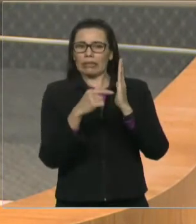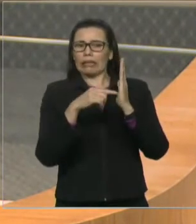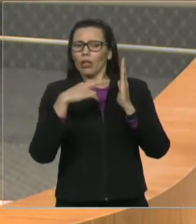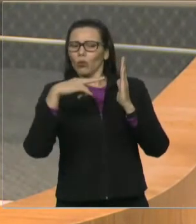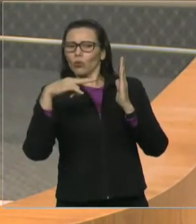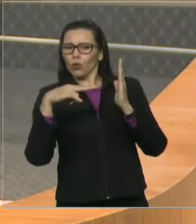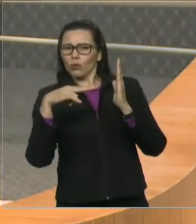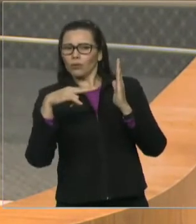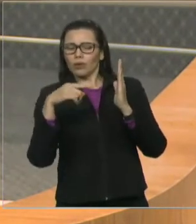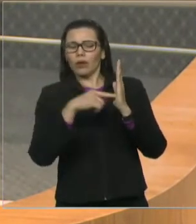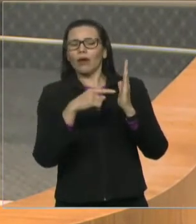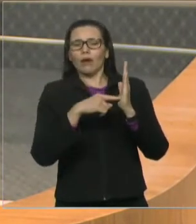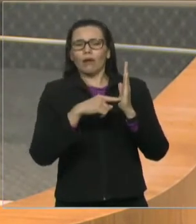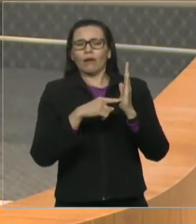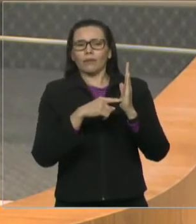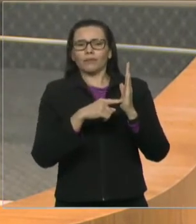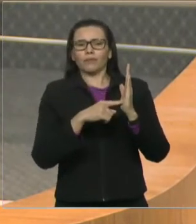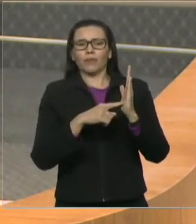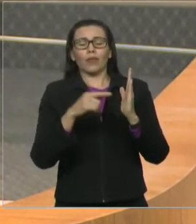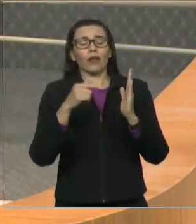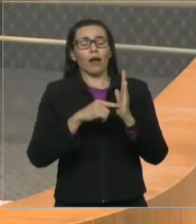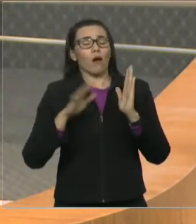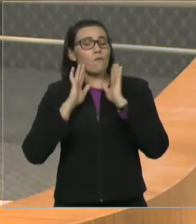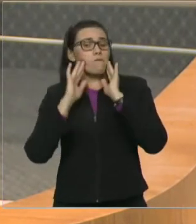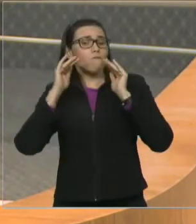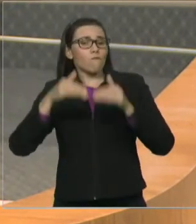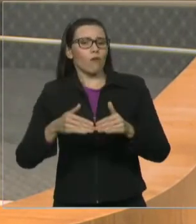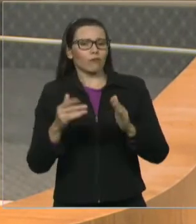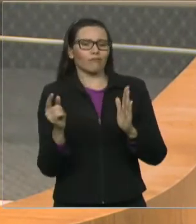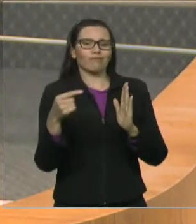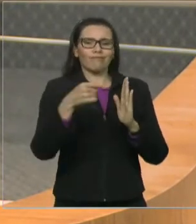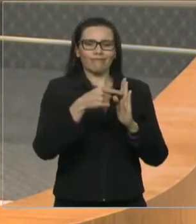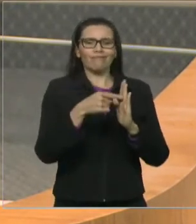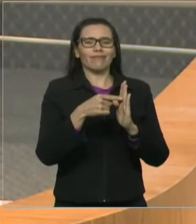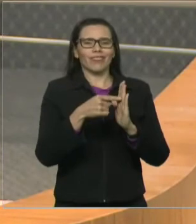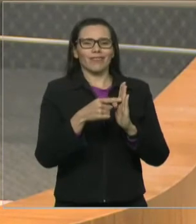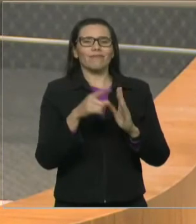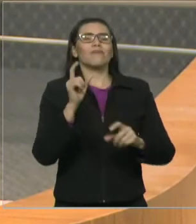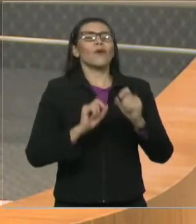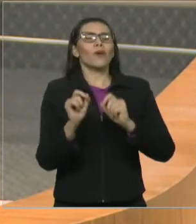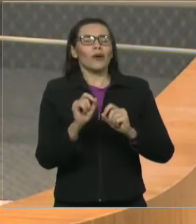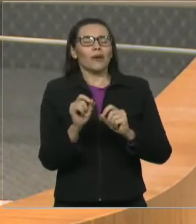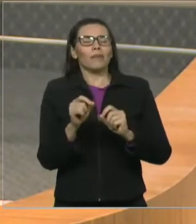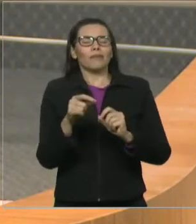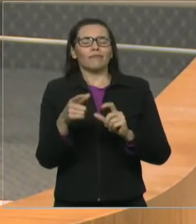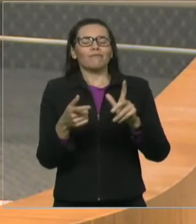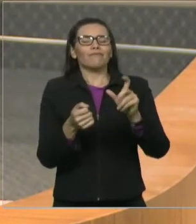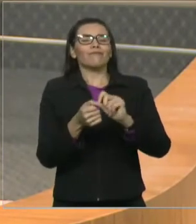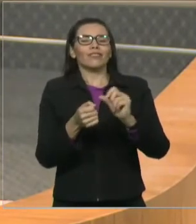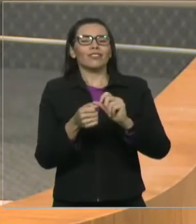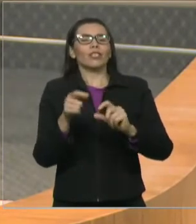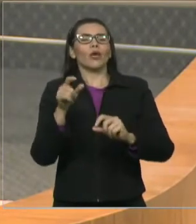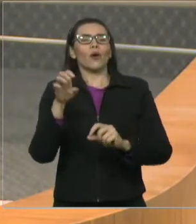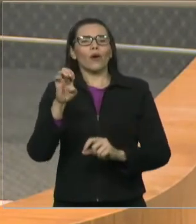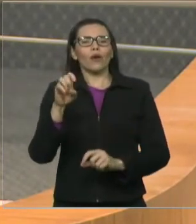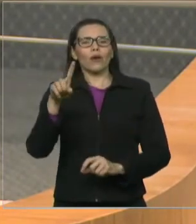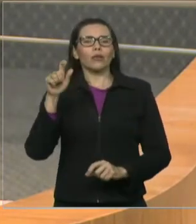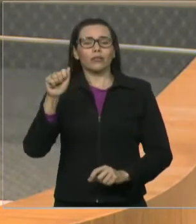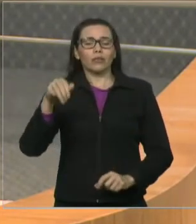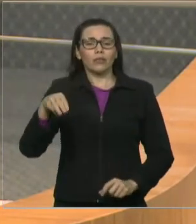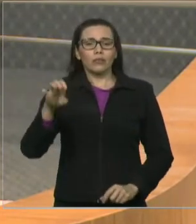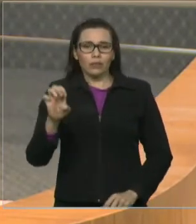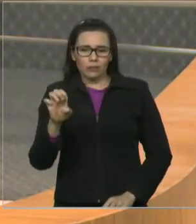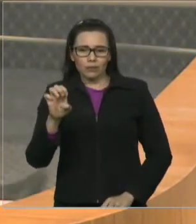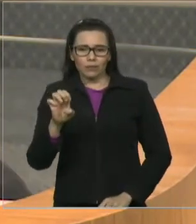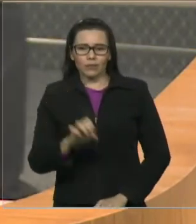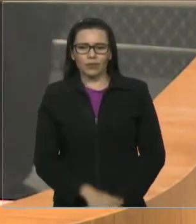ter uma prioridade para realizar os exames de colonoscopia e enteroressonância. Para quê? Para que